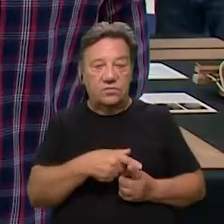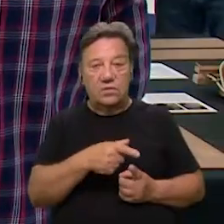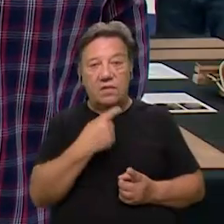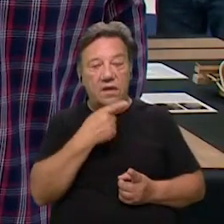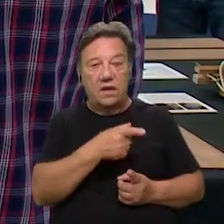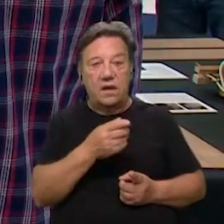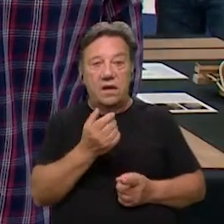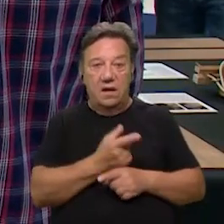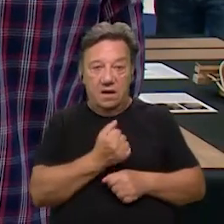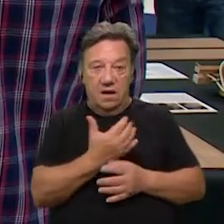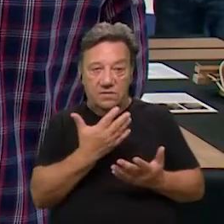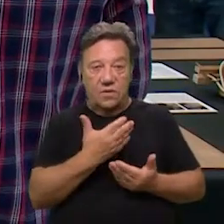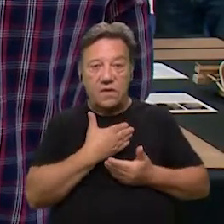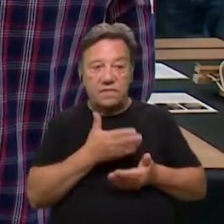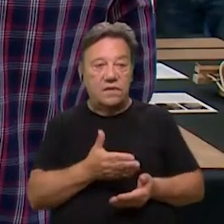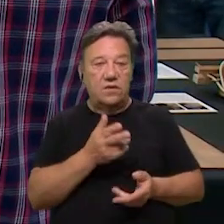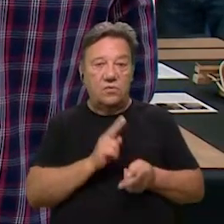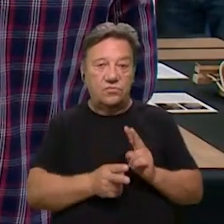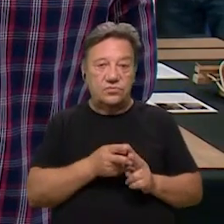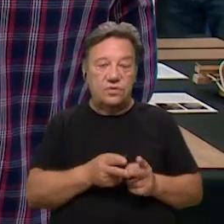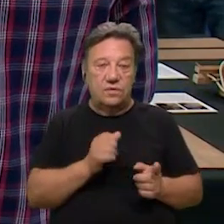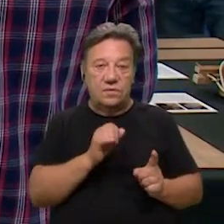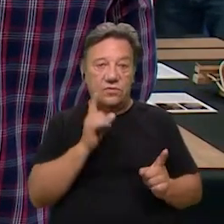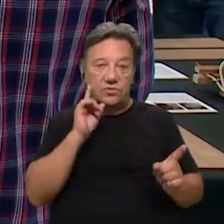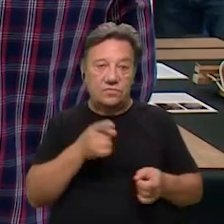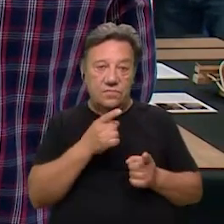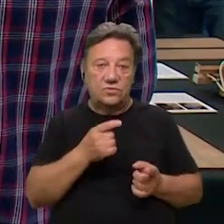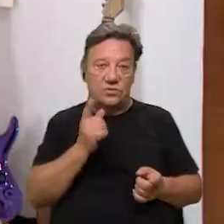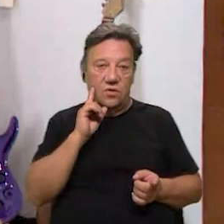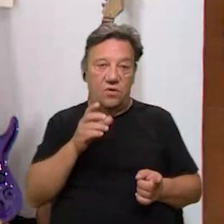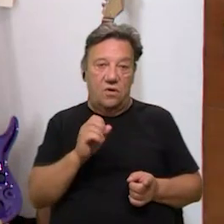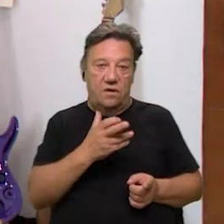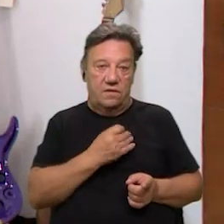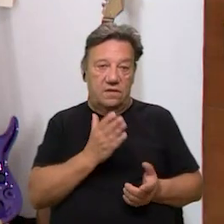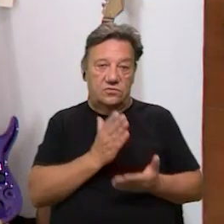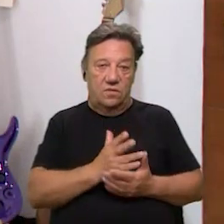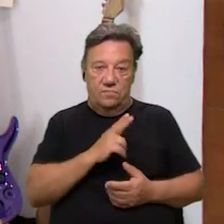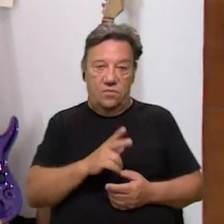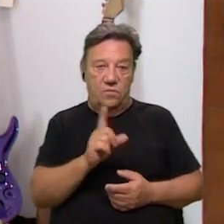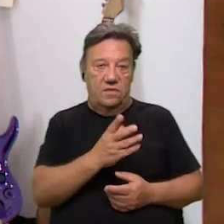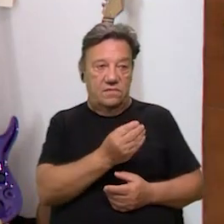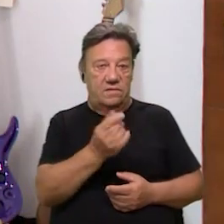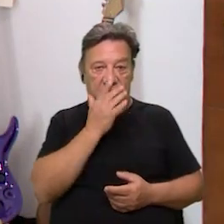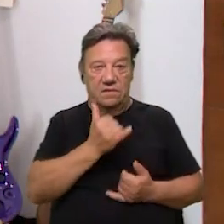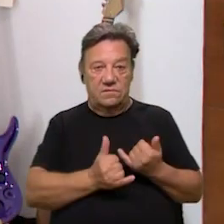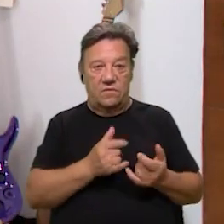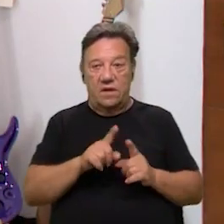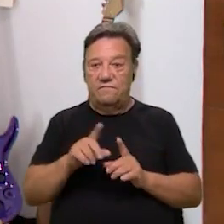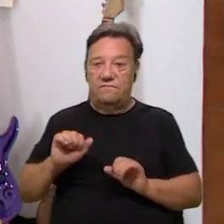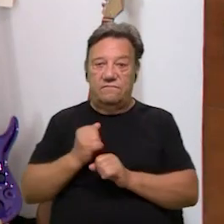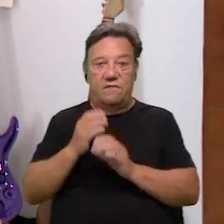seja, artesãos que se dedicam à construção de instrumentos de cordas. No nosso país não há tanta tradição na